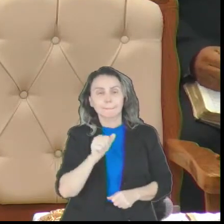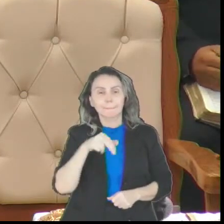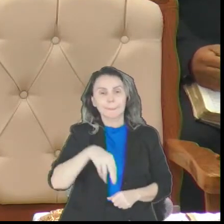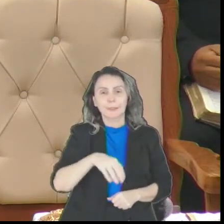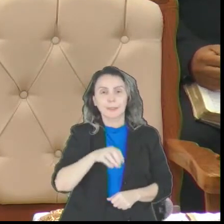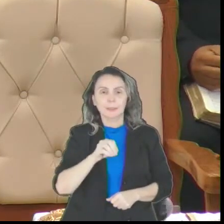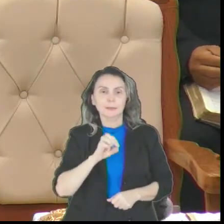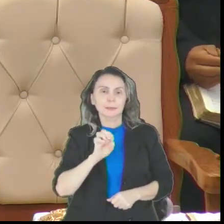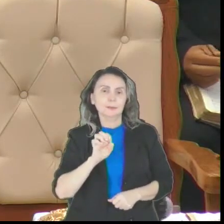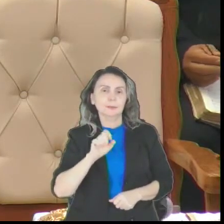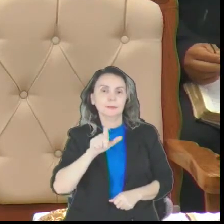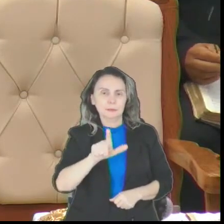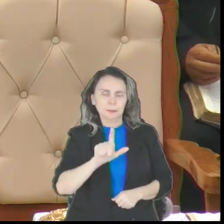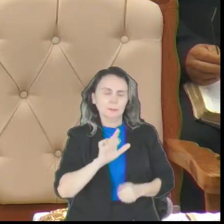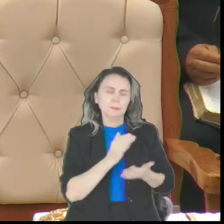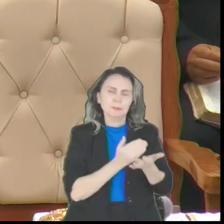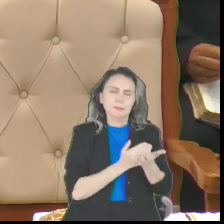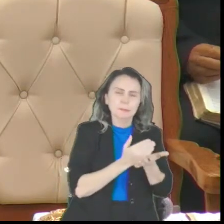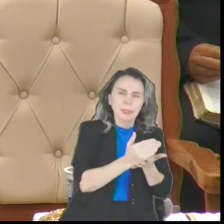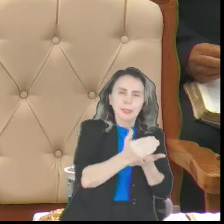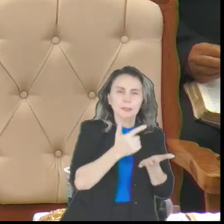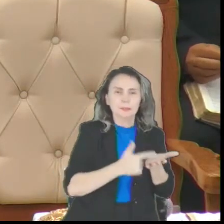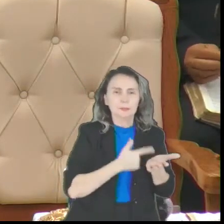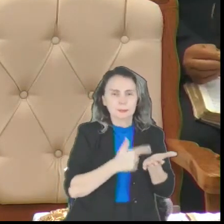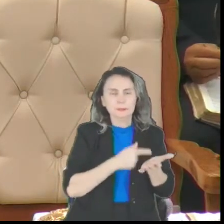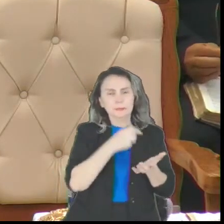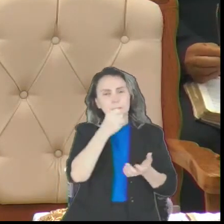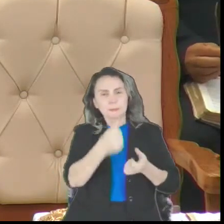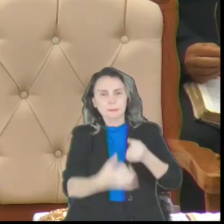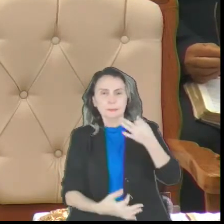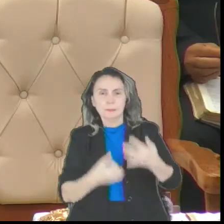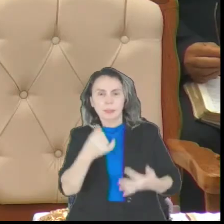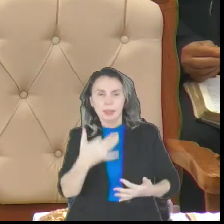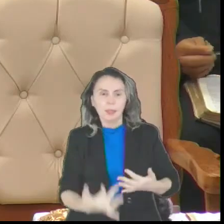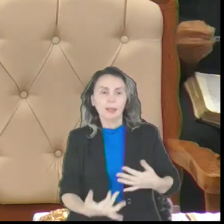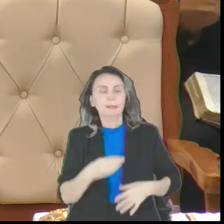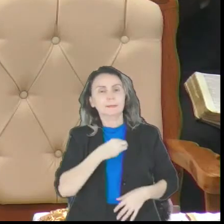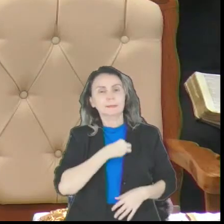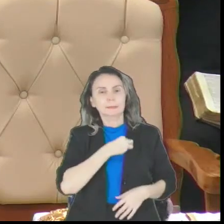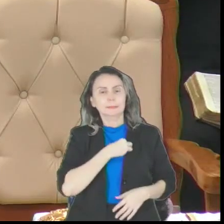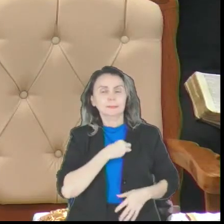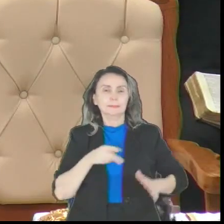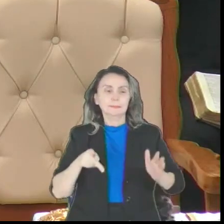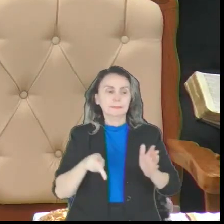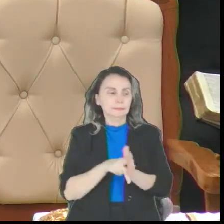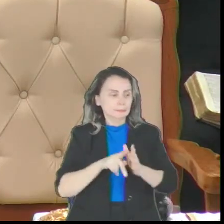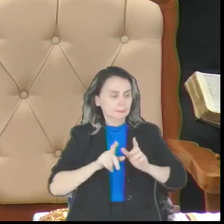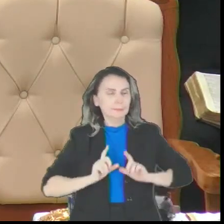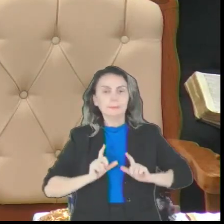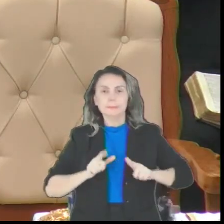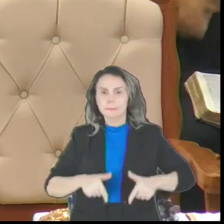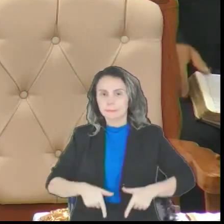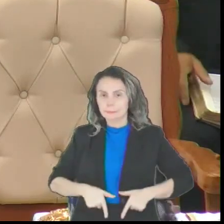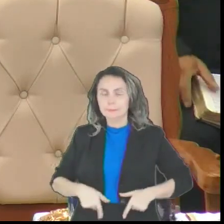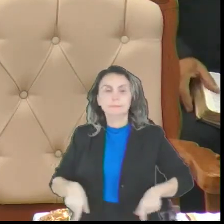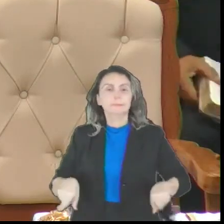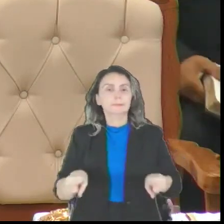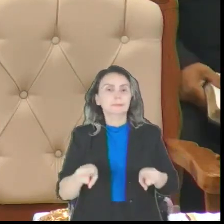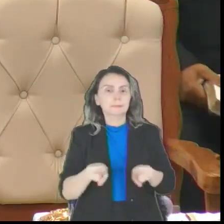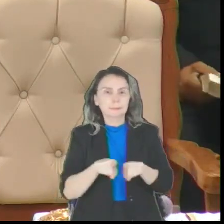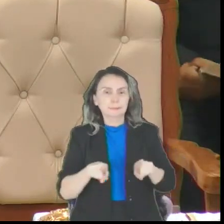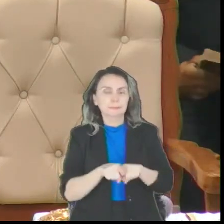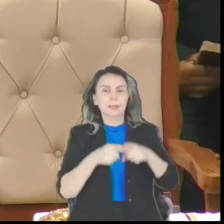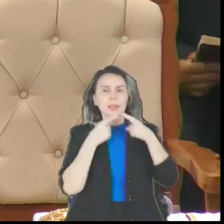livro falando dos pecados de Israel, e ele faz seus reclames com o